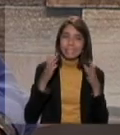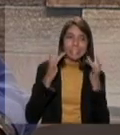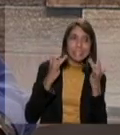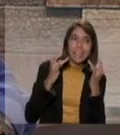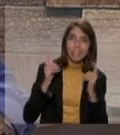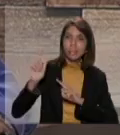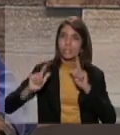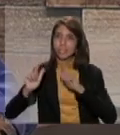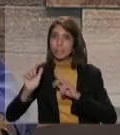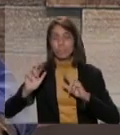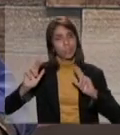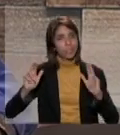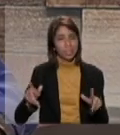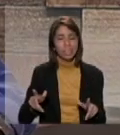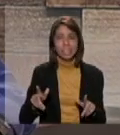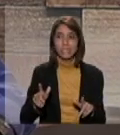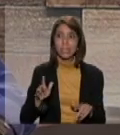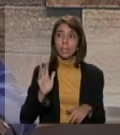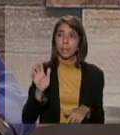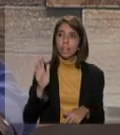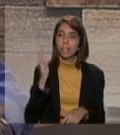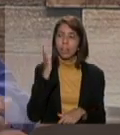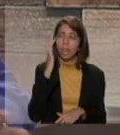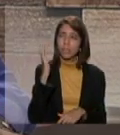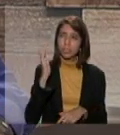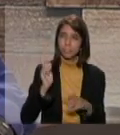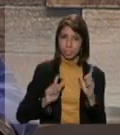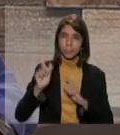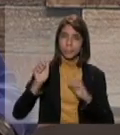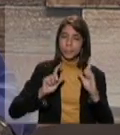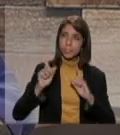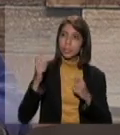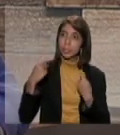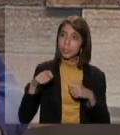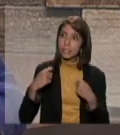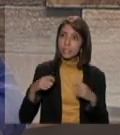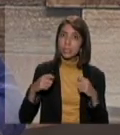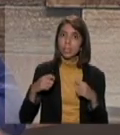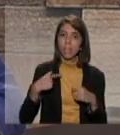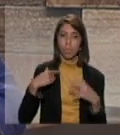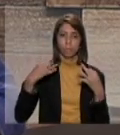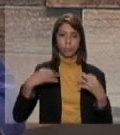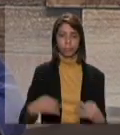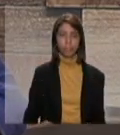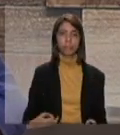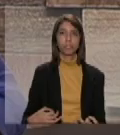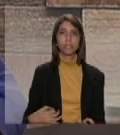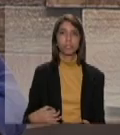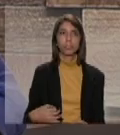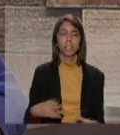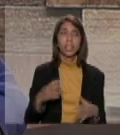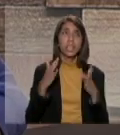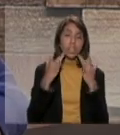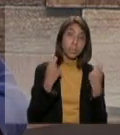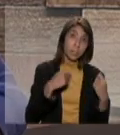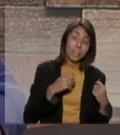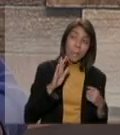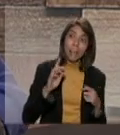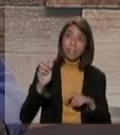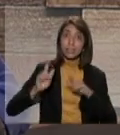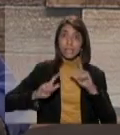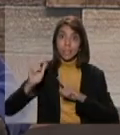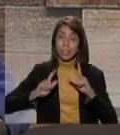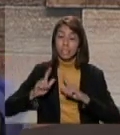duas coisas, tão diferentes assim. Eu acho que televisão, ela precisa da sua disciplina. Quer dizer, teatro também precisa,